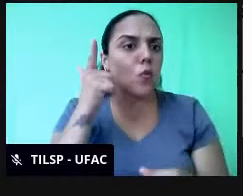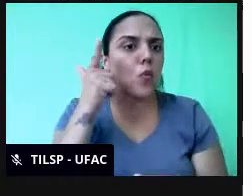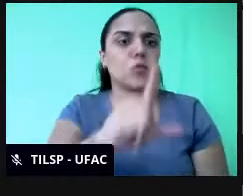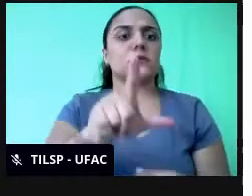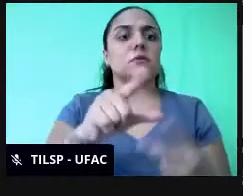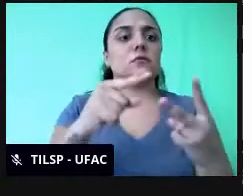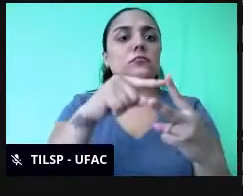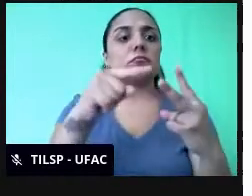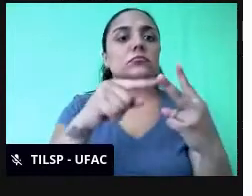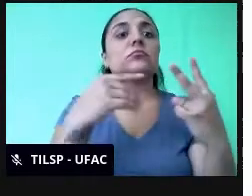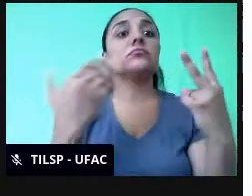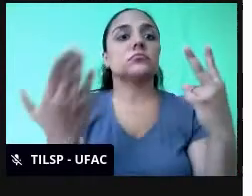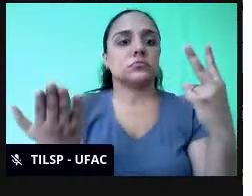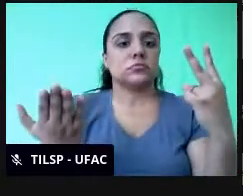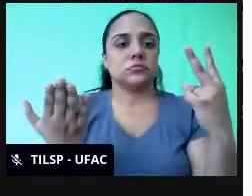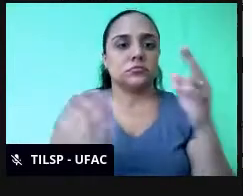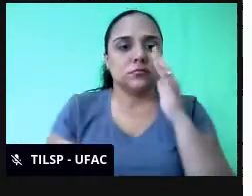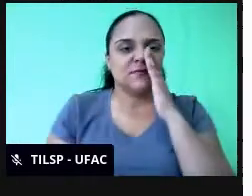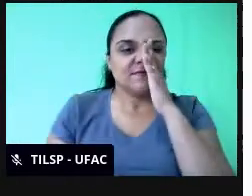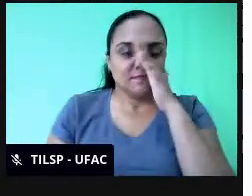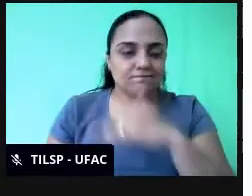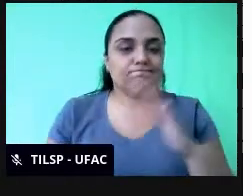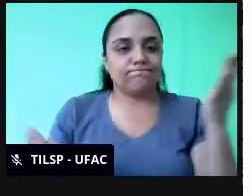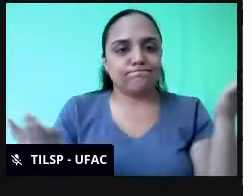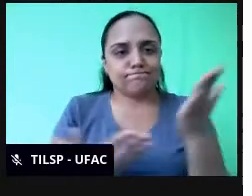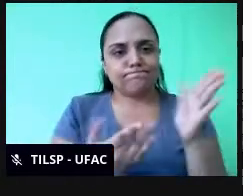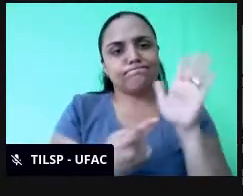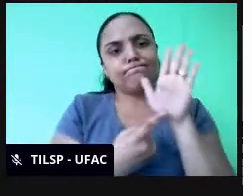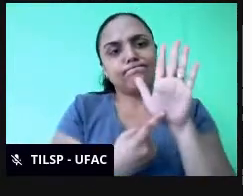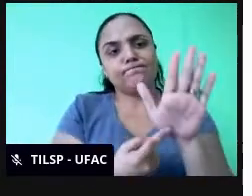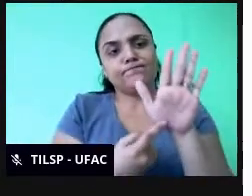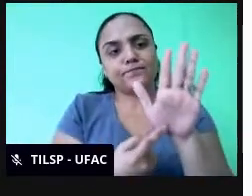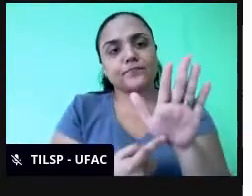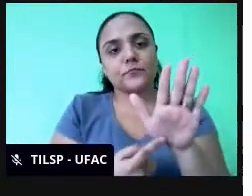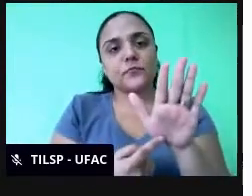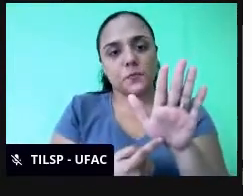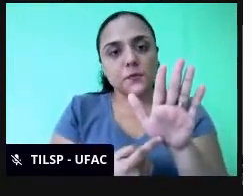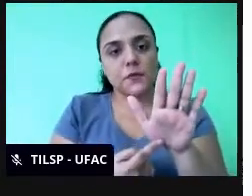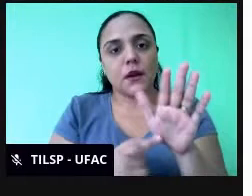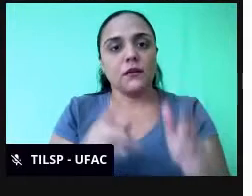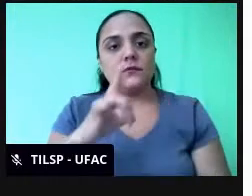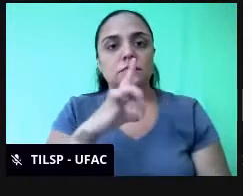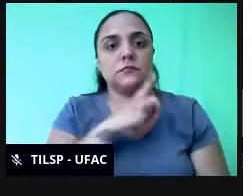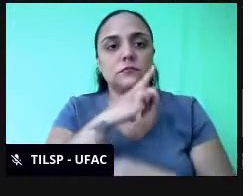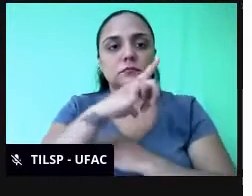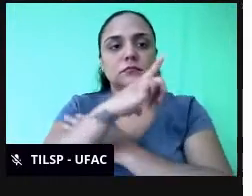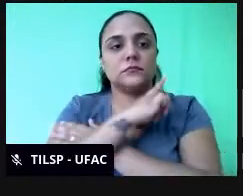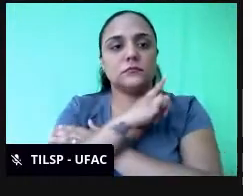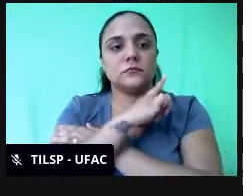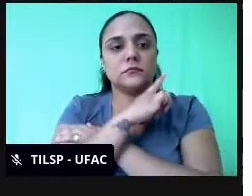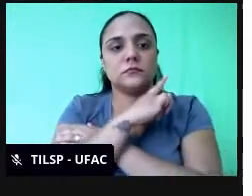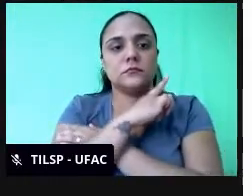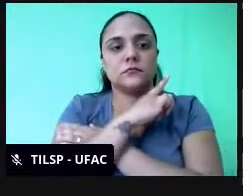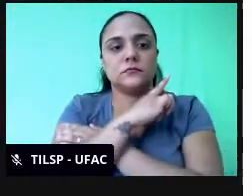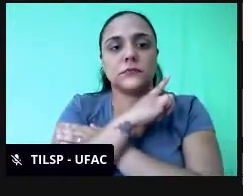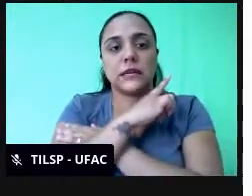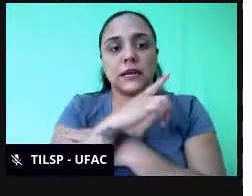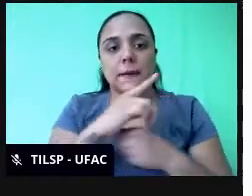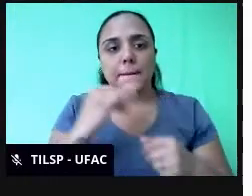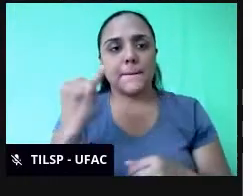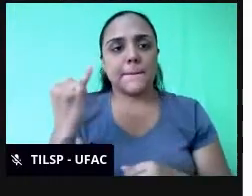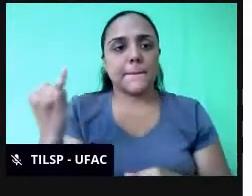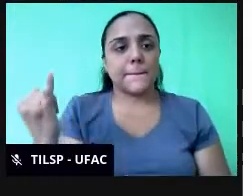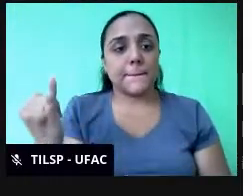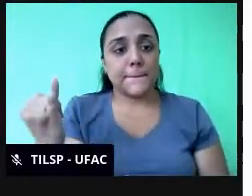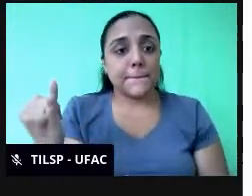muscular? Então, eu trago para vocês um ensaio clínico randomizado, onde também foi, né, importante